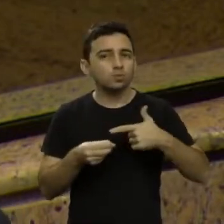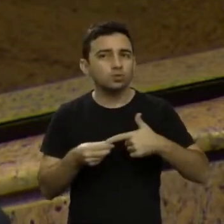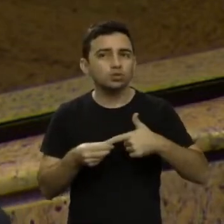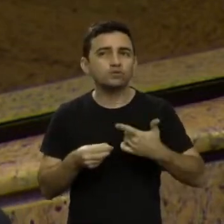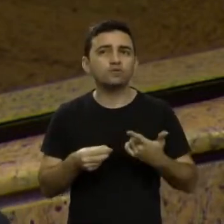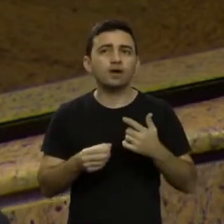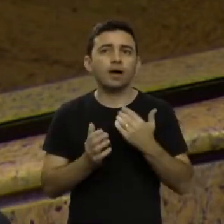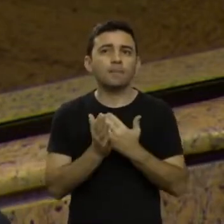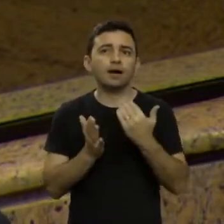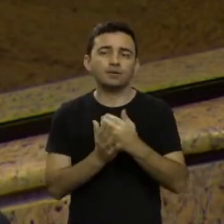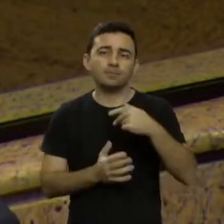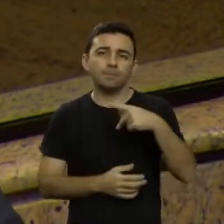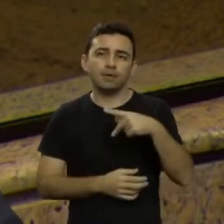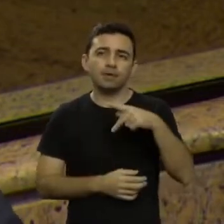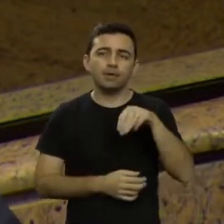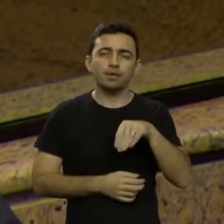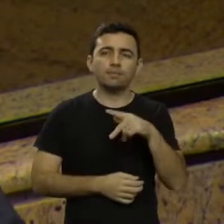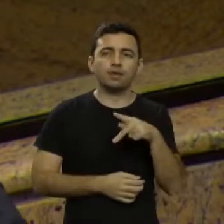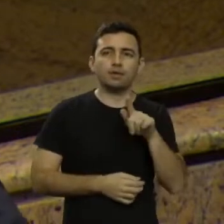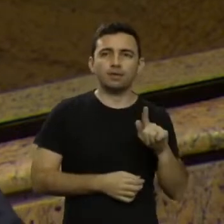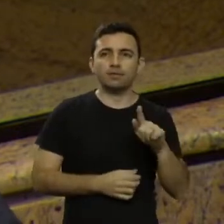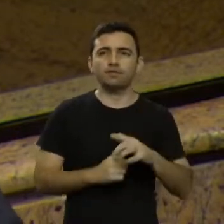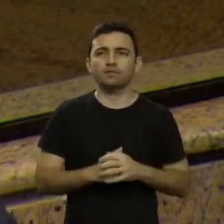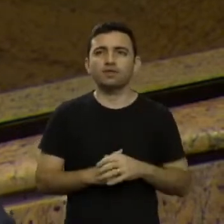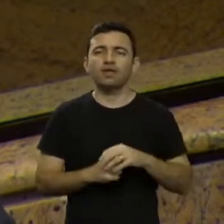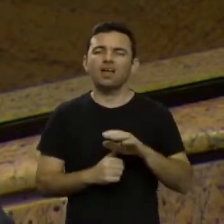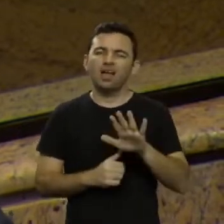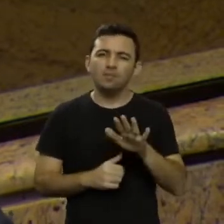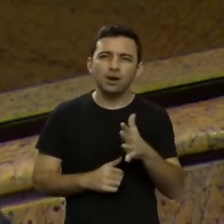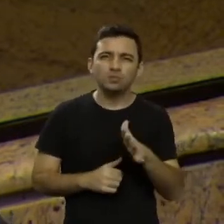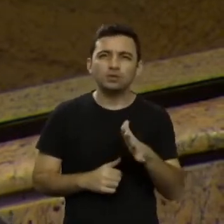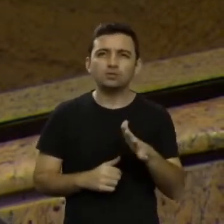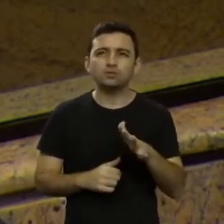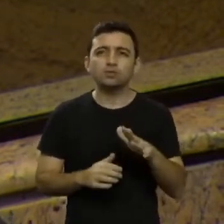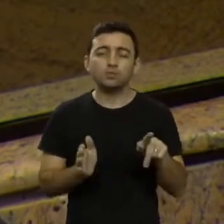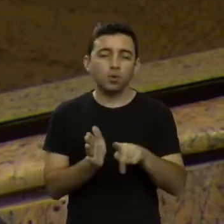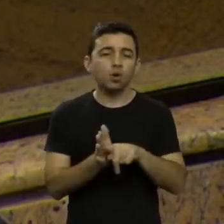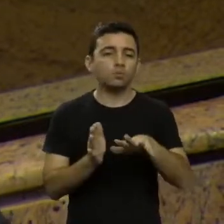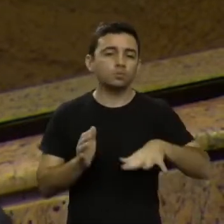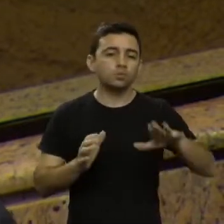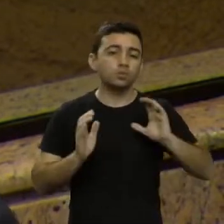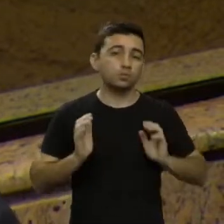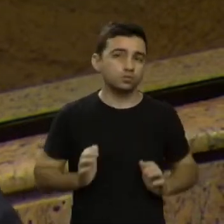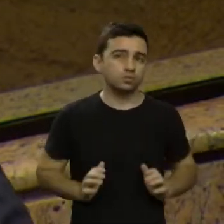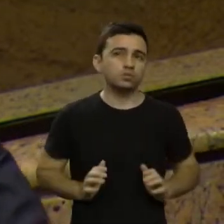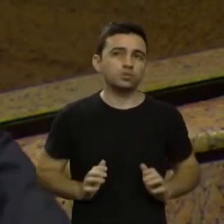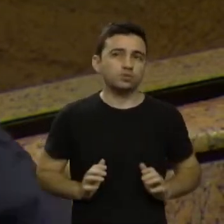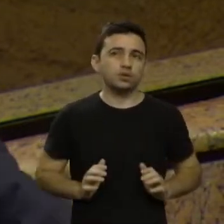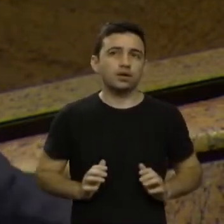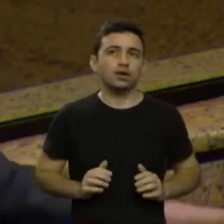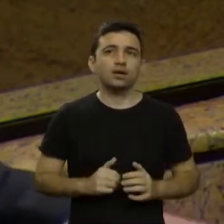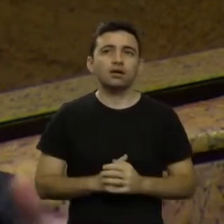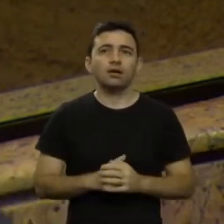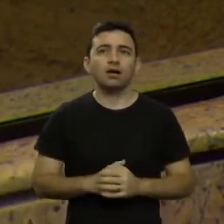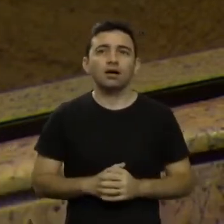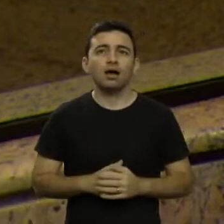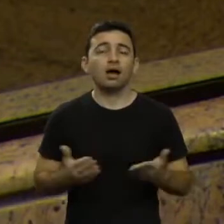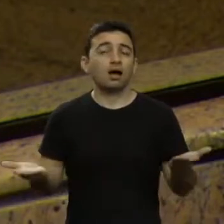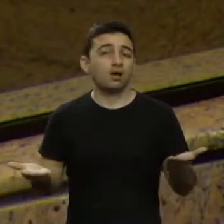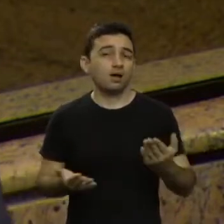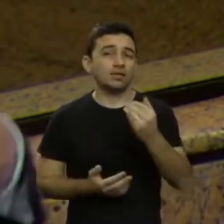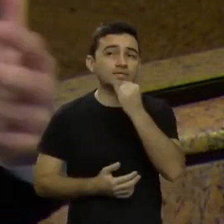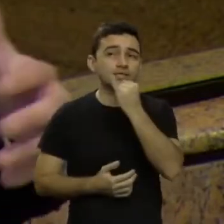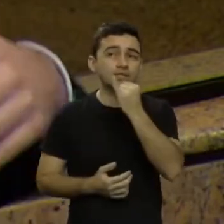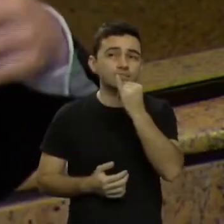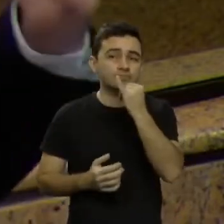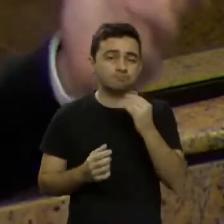chamado PMPF, é um preço médio ponderado ao consumidor final. E aí, por exemplo, a gasolina é